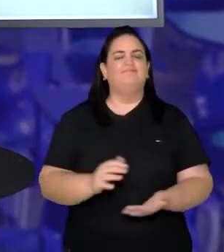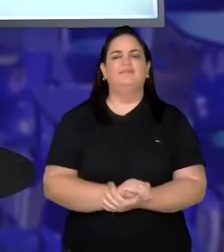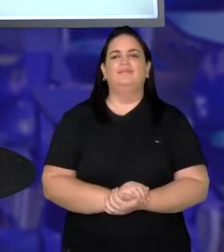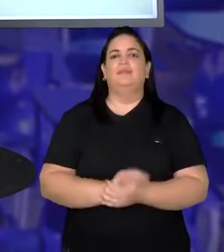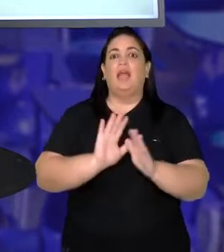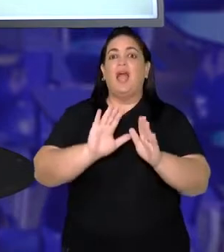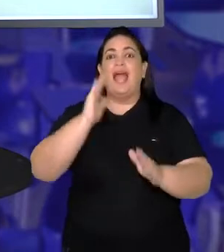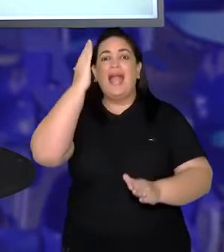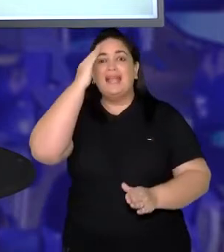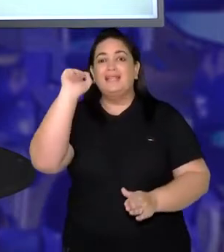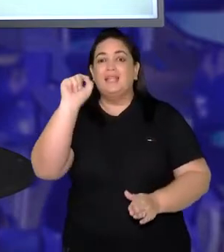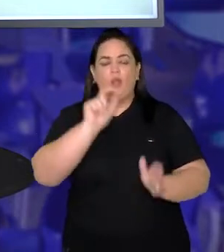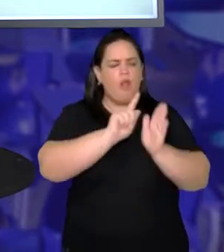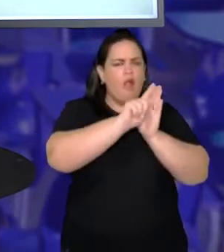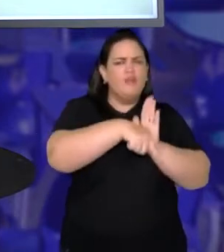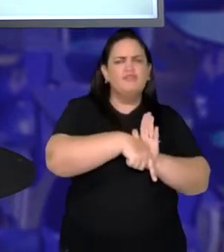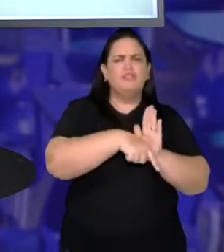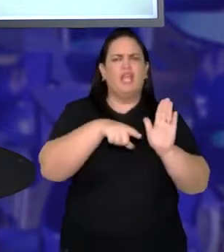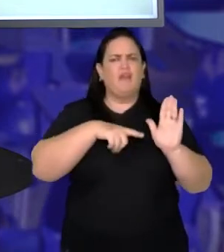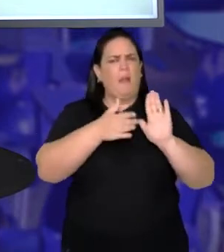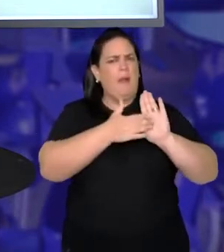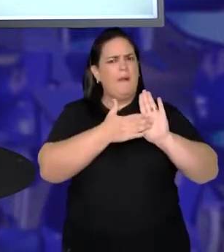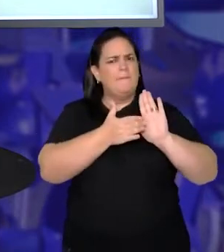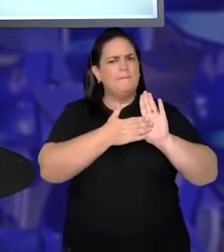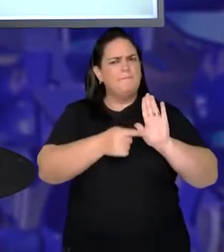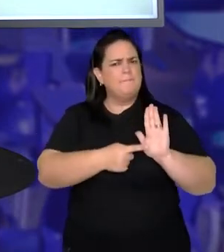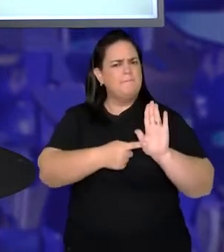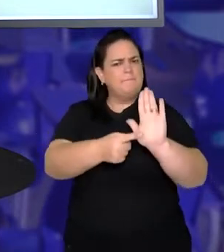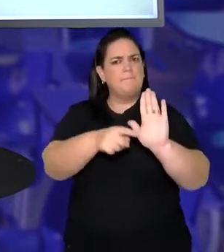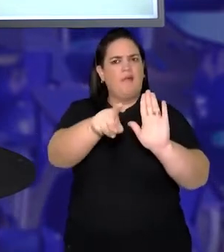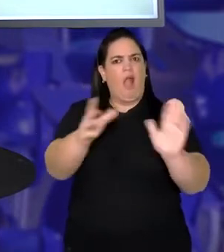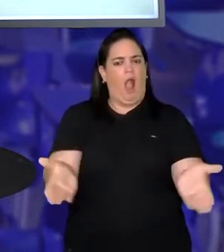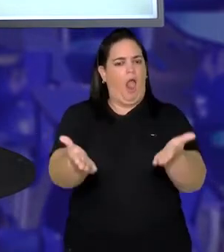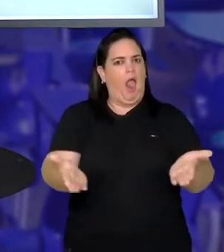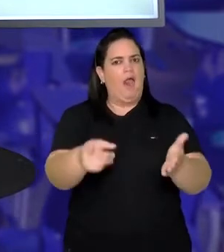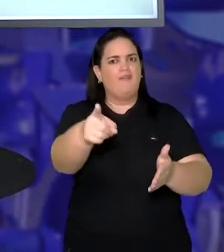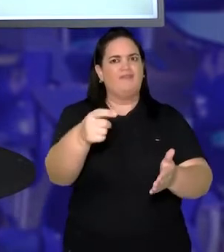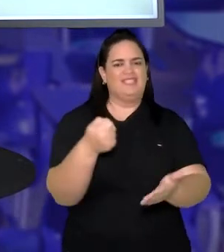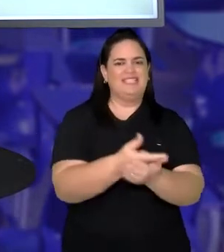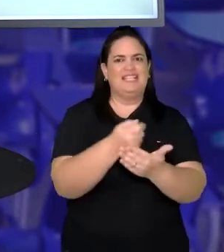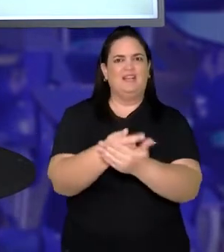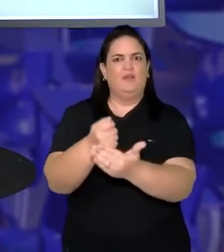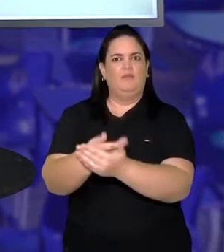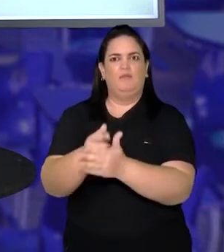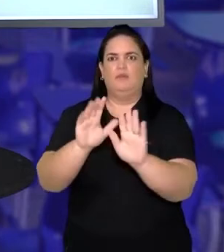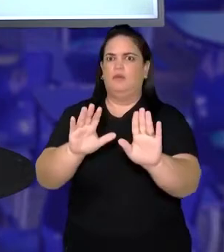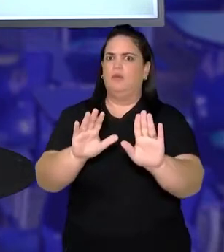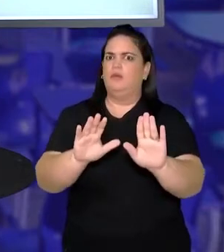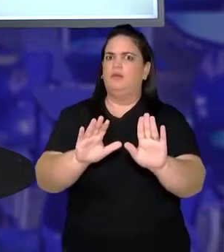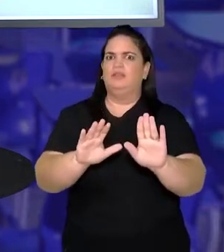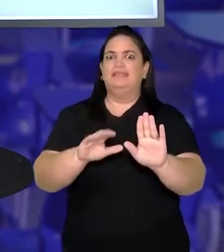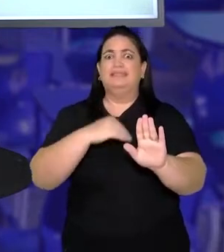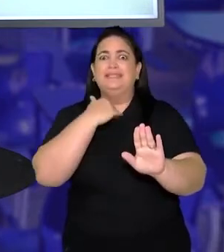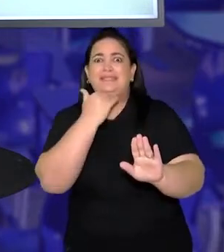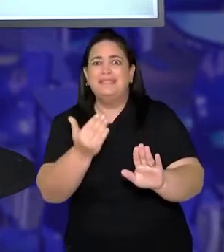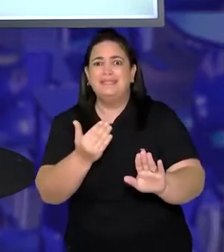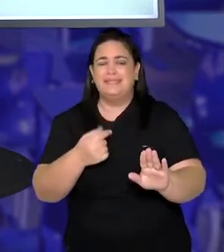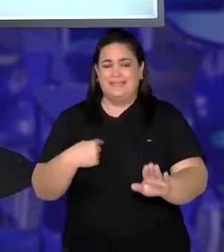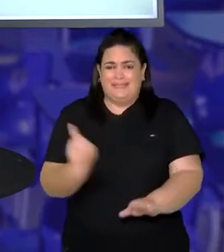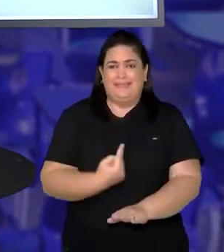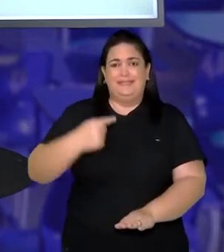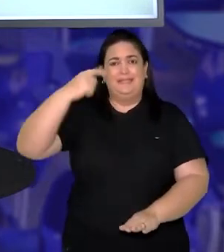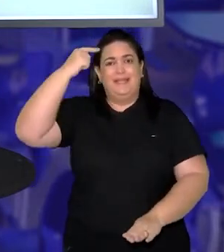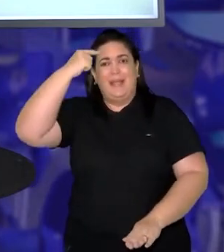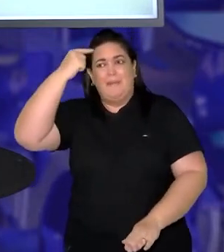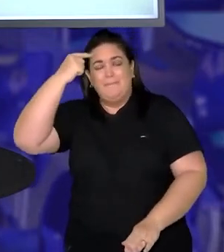gente entender que esse gênero ele tem uma proposta de instigar o consumidor, e se nós não pensarmos que todo o